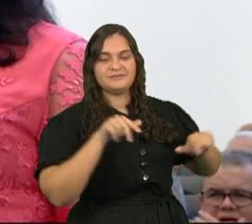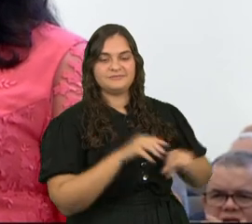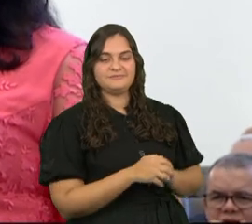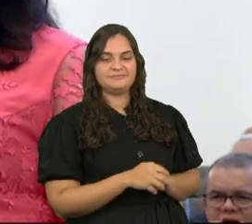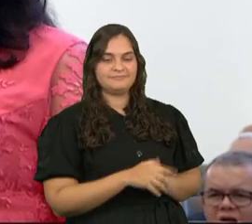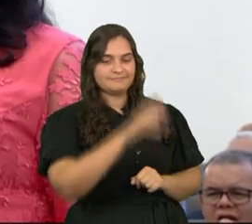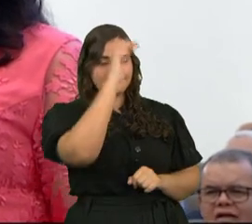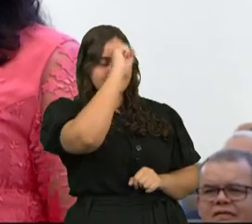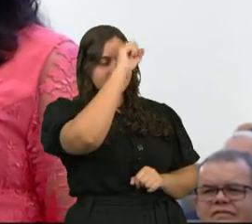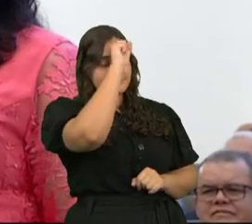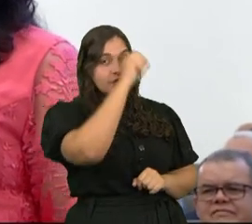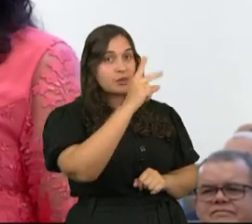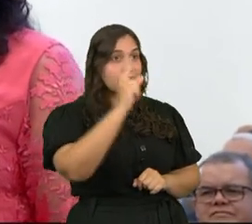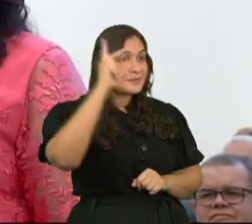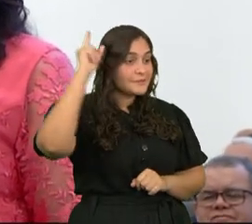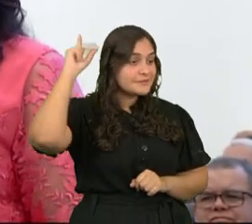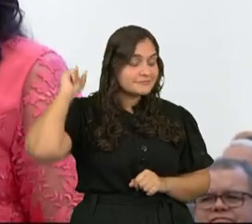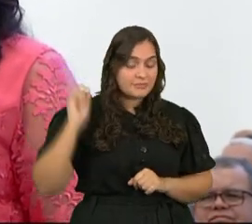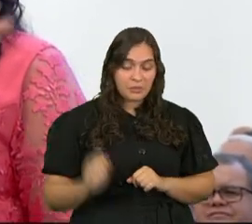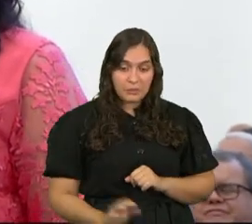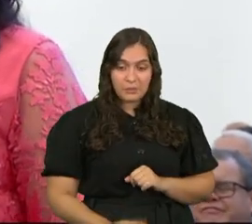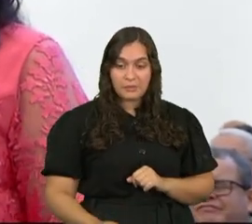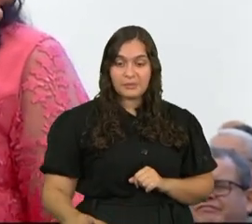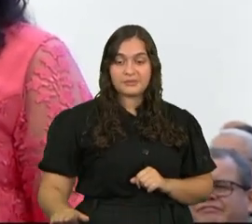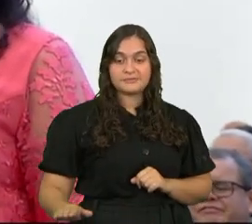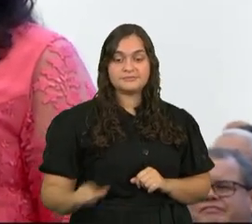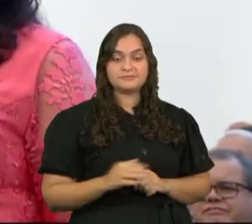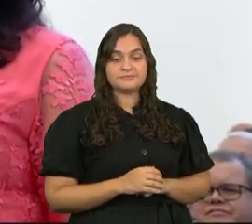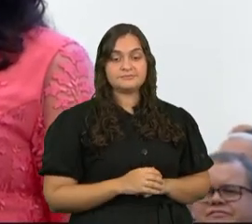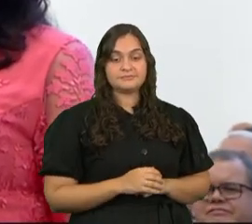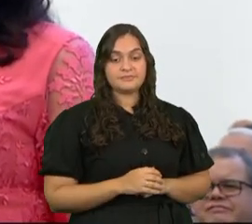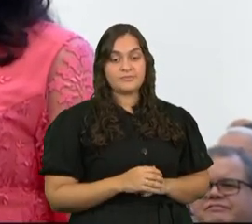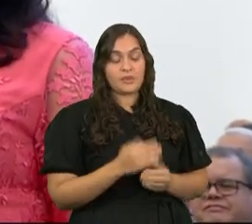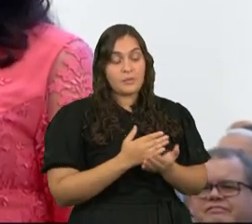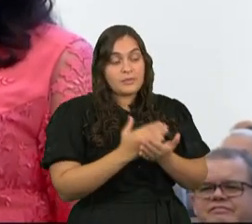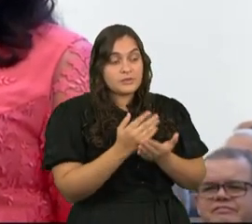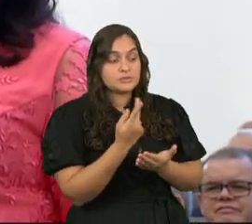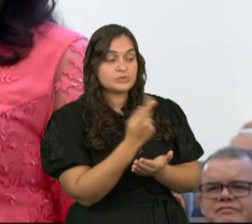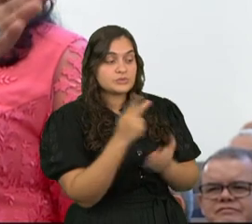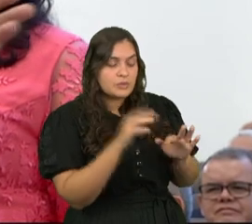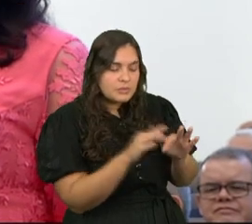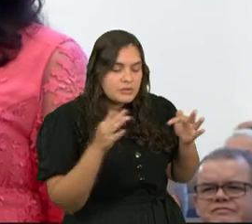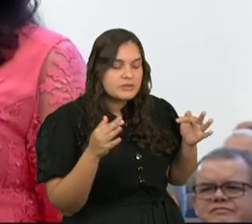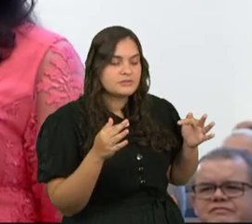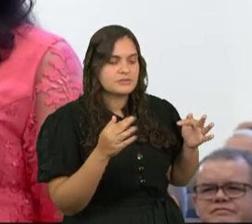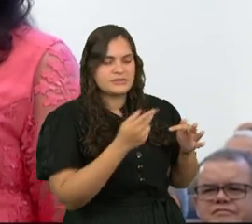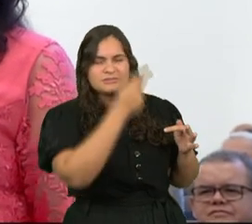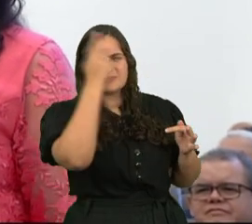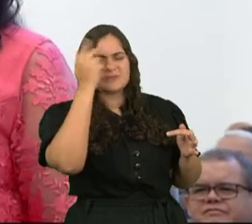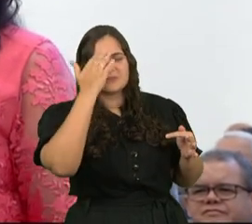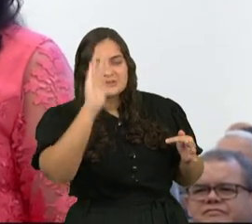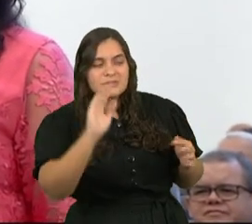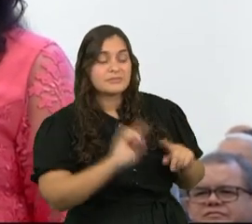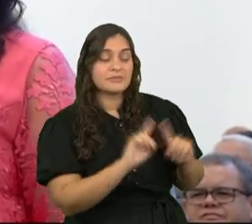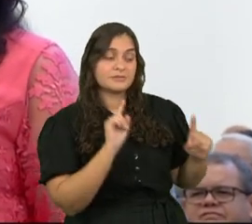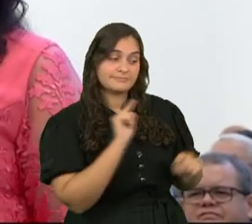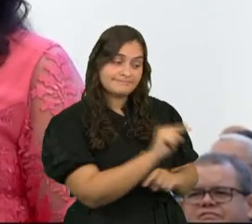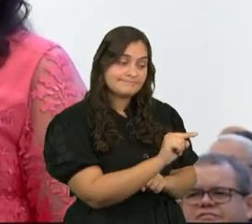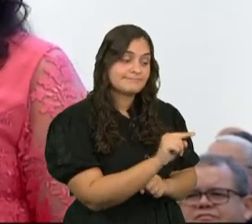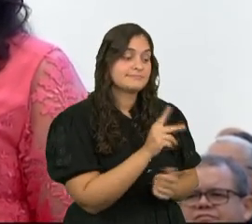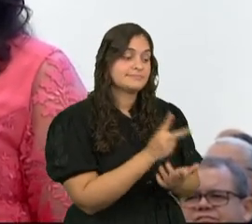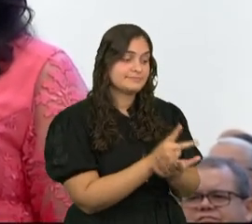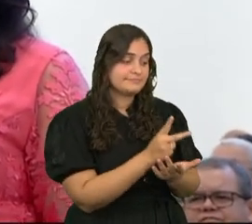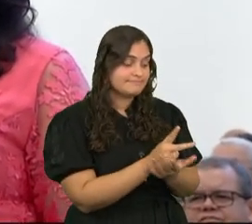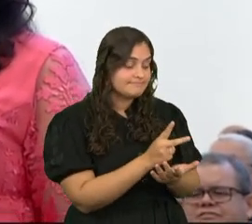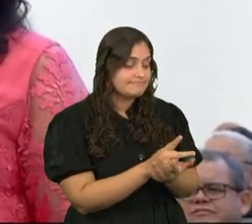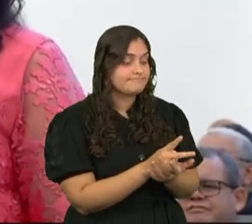desde a minha tenra idade, começando da sua humildade. Muitos não sabem, mas o Senhor sempre conseguia